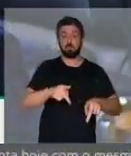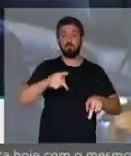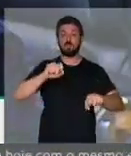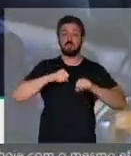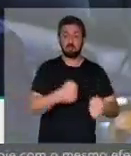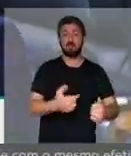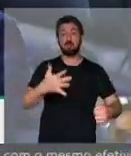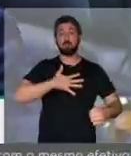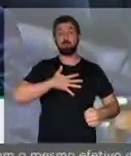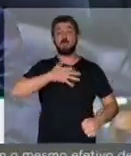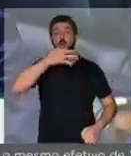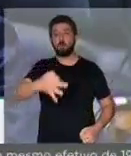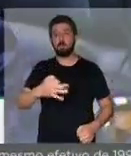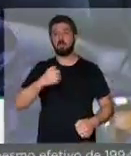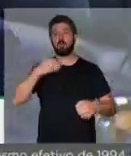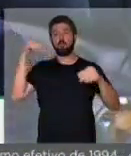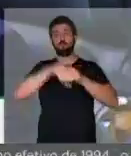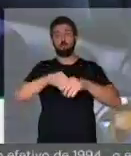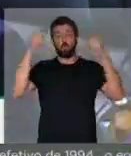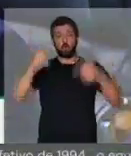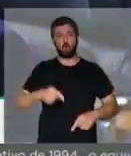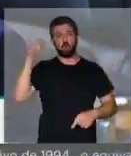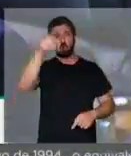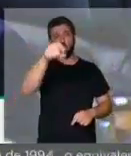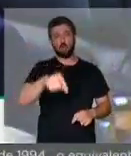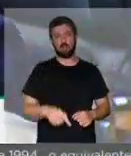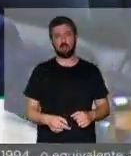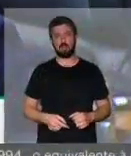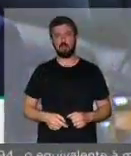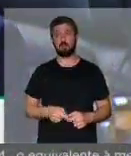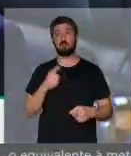coloco aqui a minha posição de voto contrário a essa medida